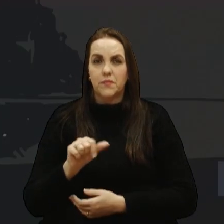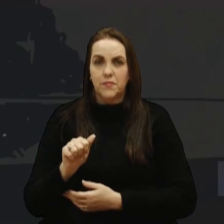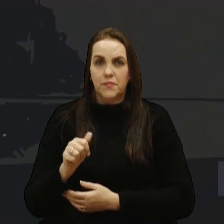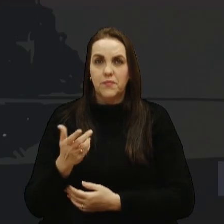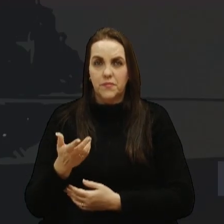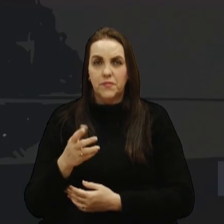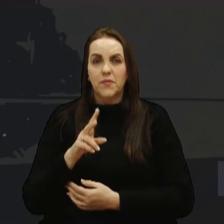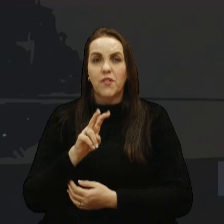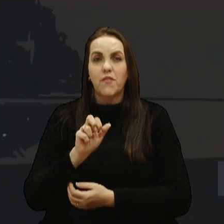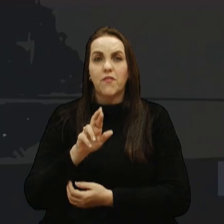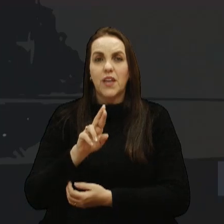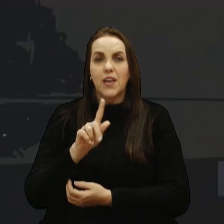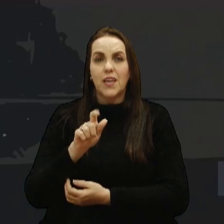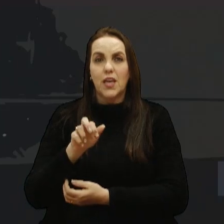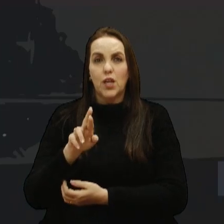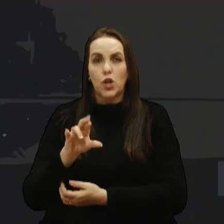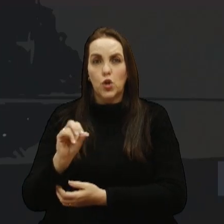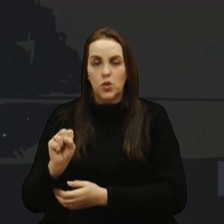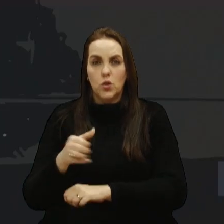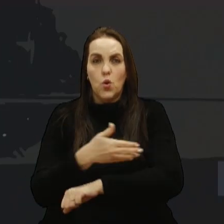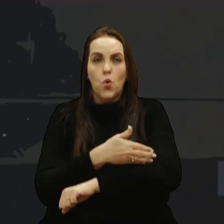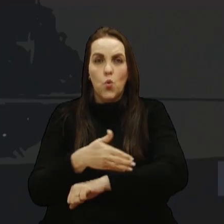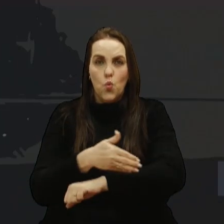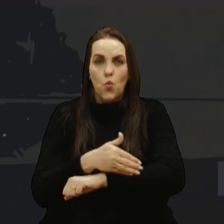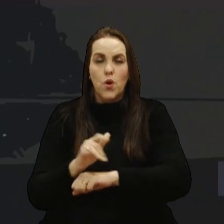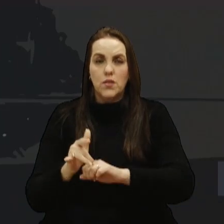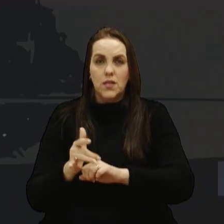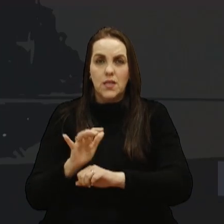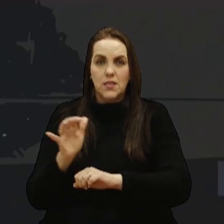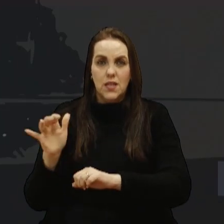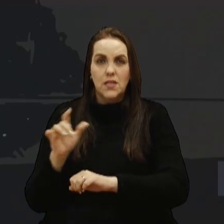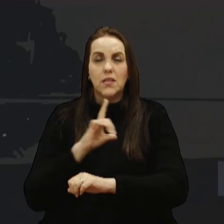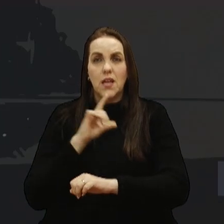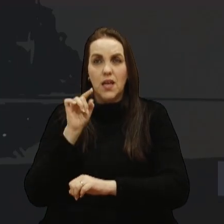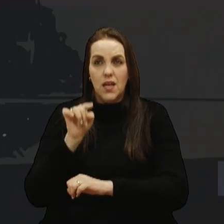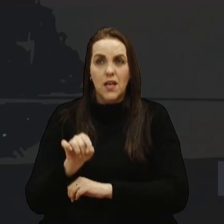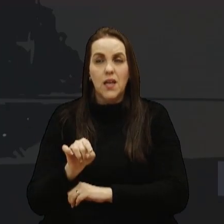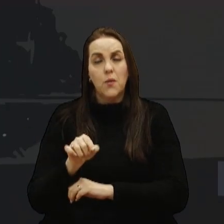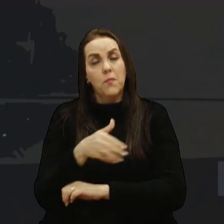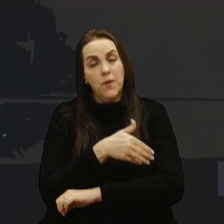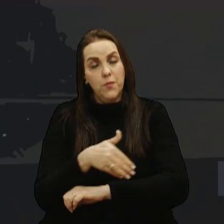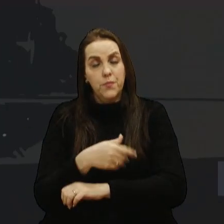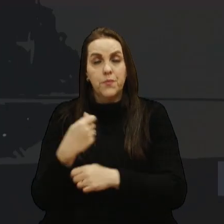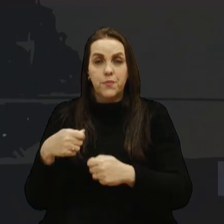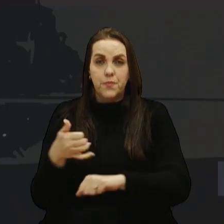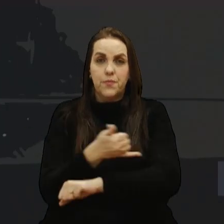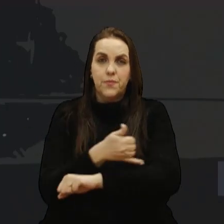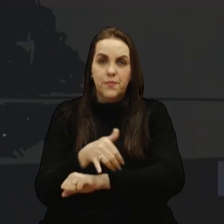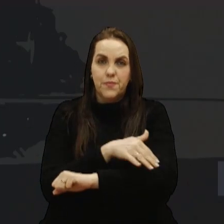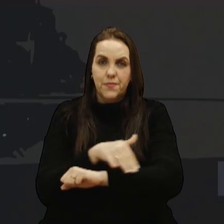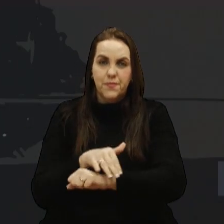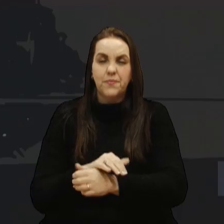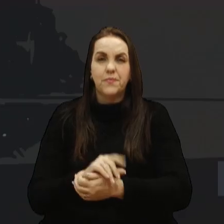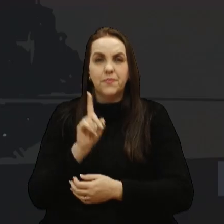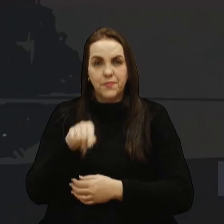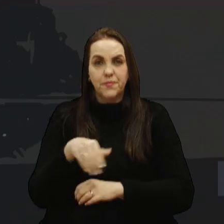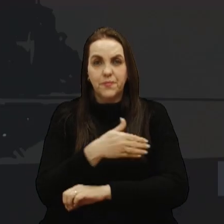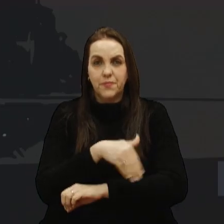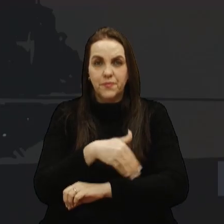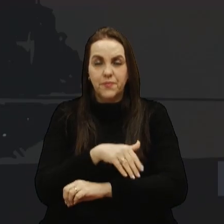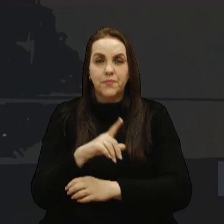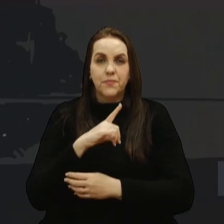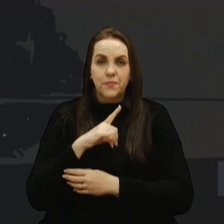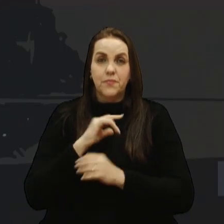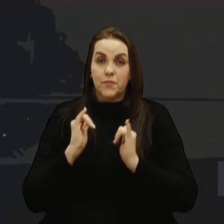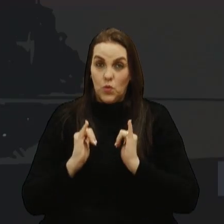ao Vergueiros, que é a Rua dos Cristais, uma rua que precisa de asfalto, uma rua que tem